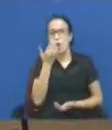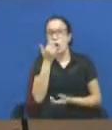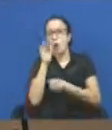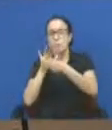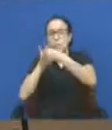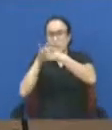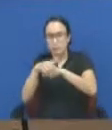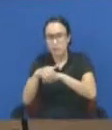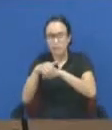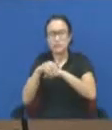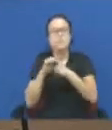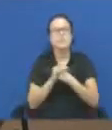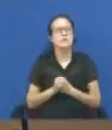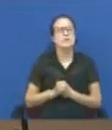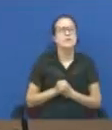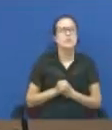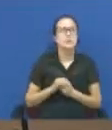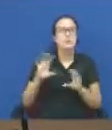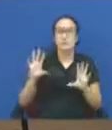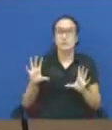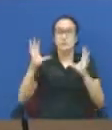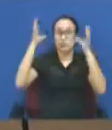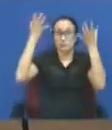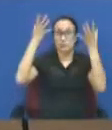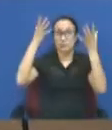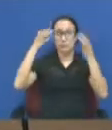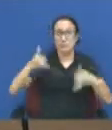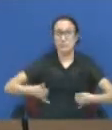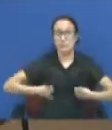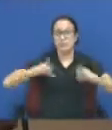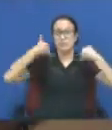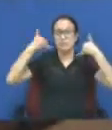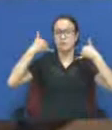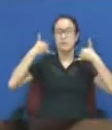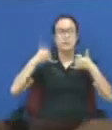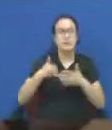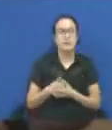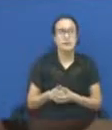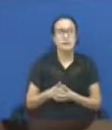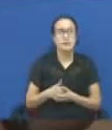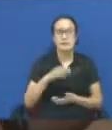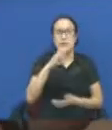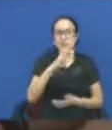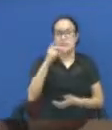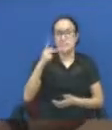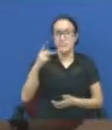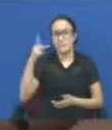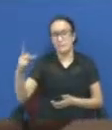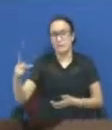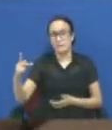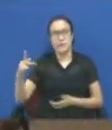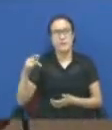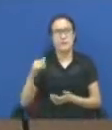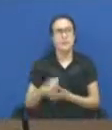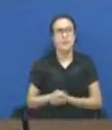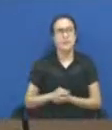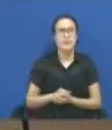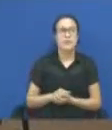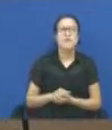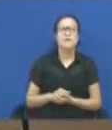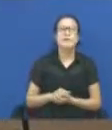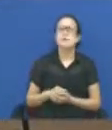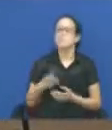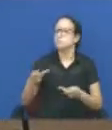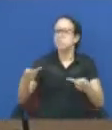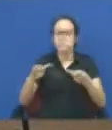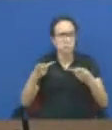de comemoração do aniversário do CPP, o Centro do Professorado Paulista. Estão todos convidados,